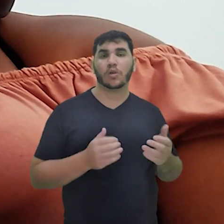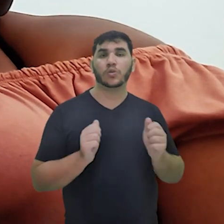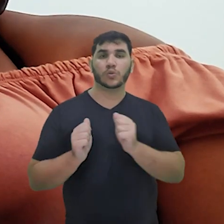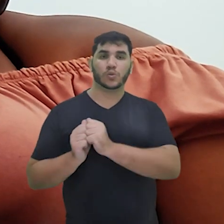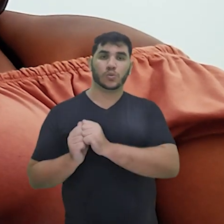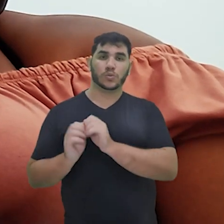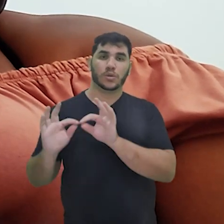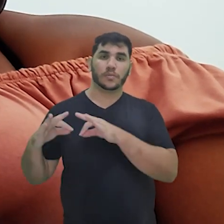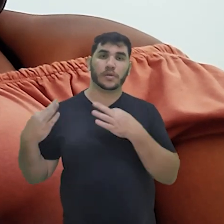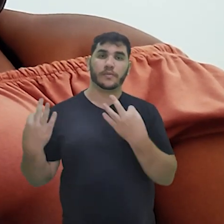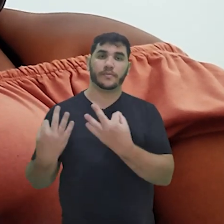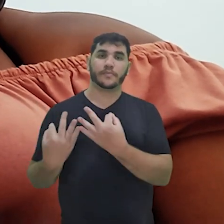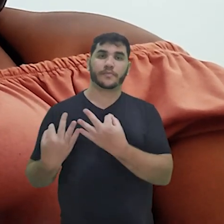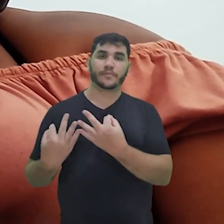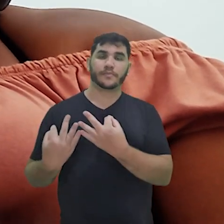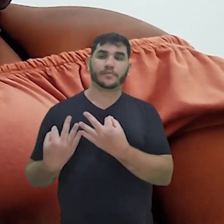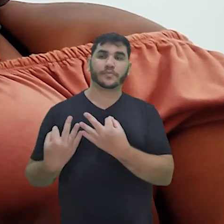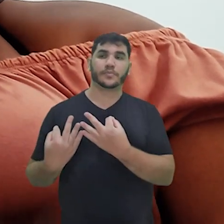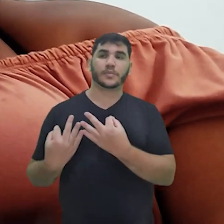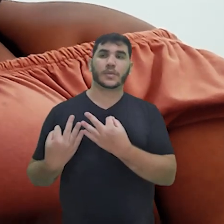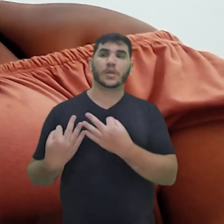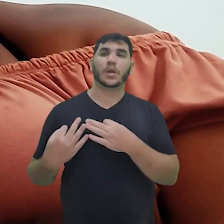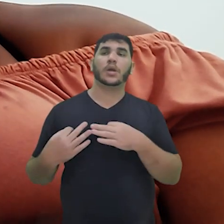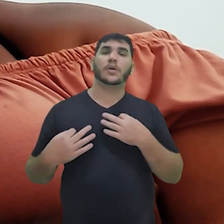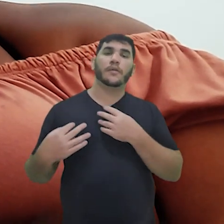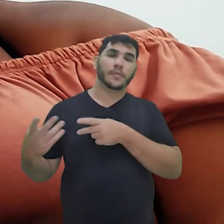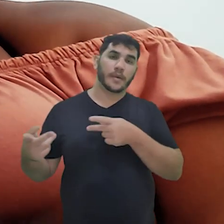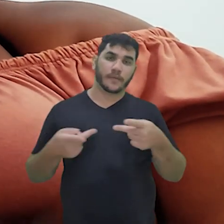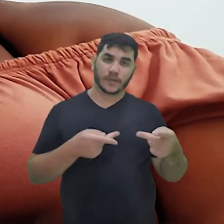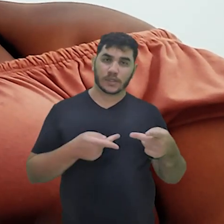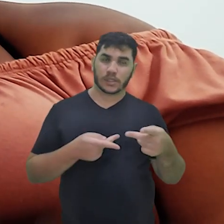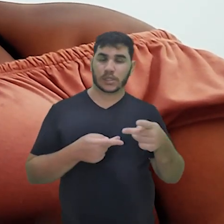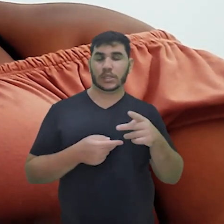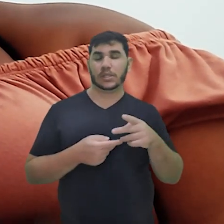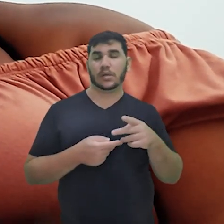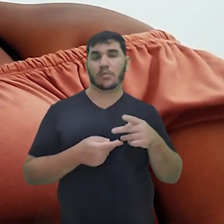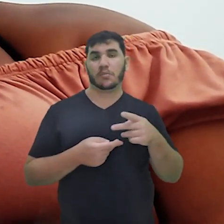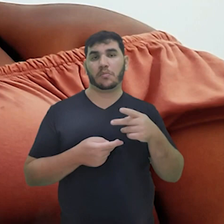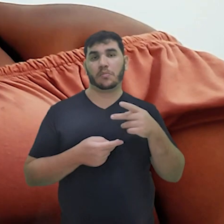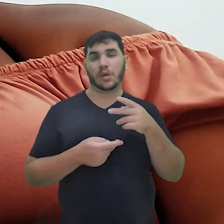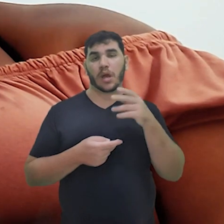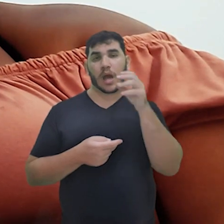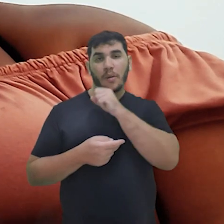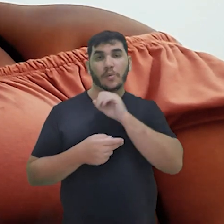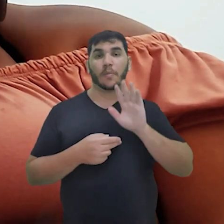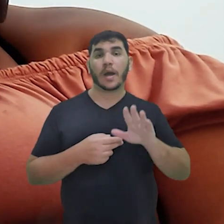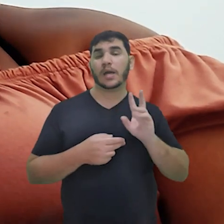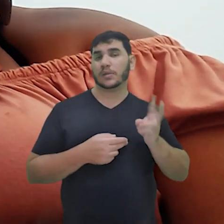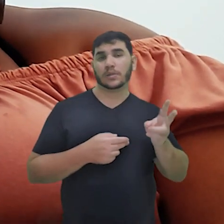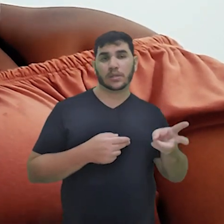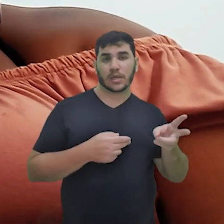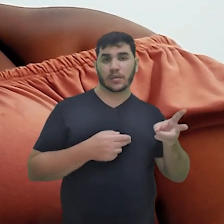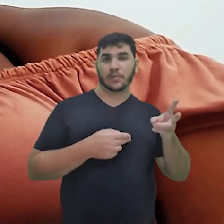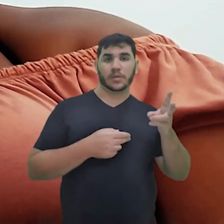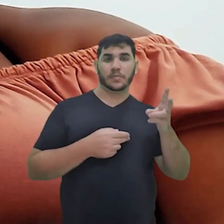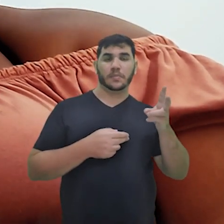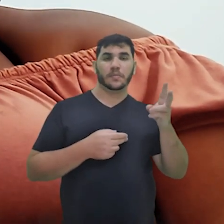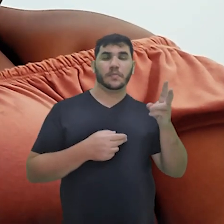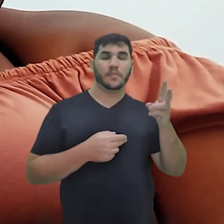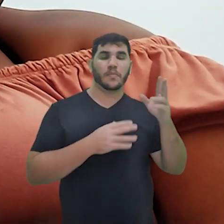junto com a minha família, fazendo uma visita, né? Mas minha vida toda morei em